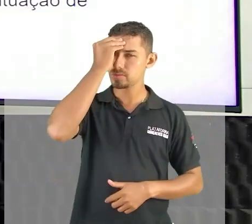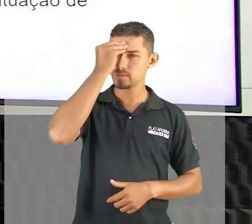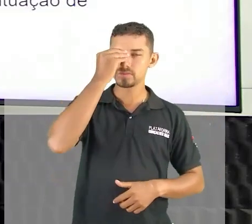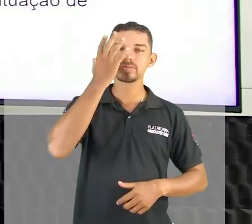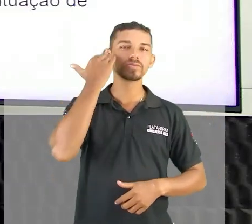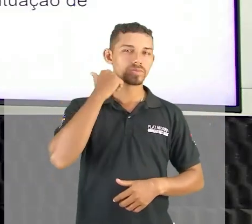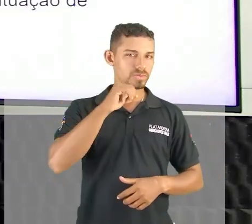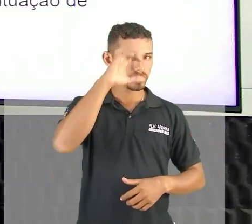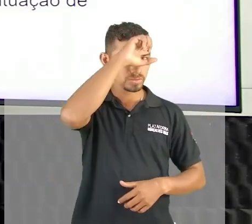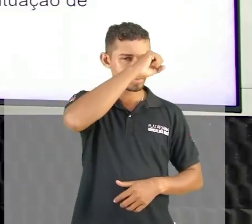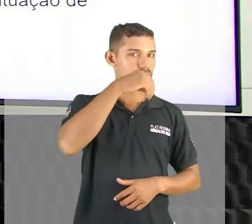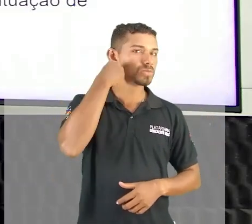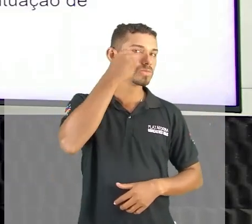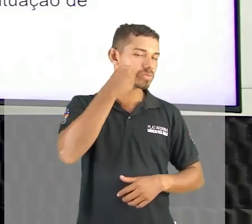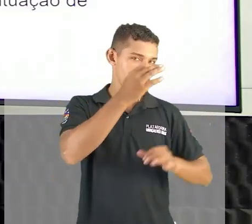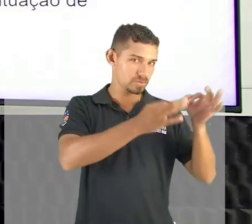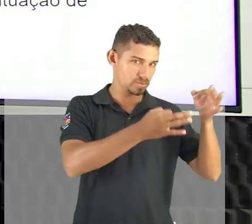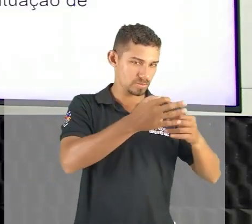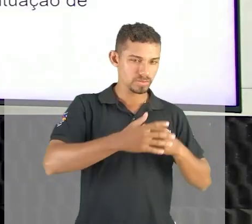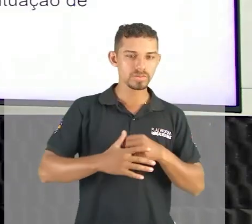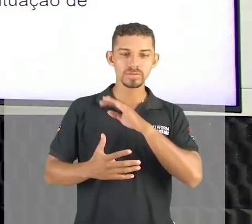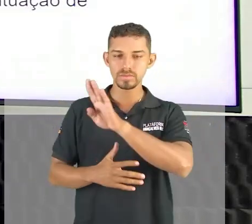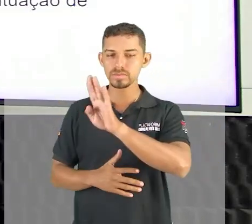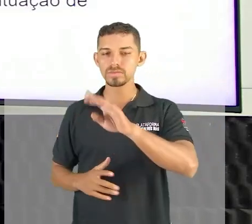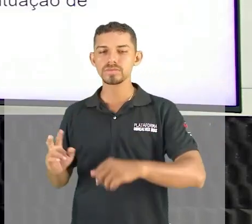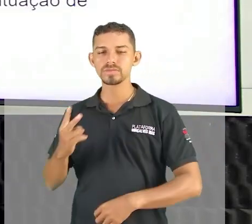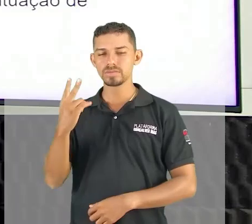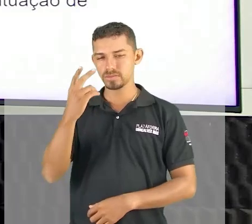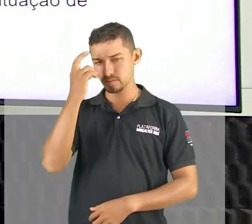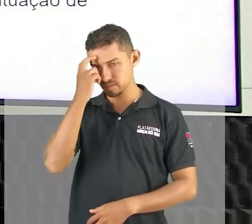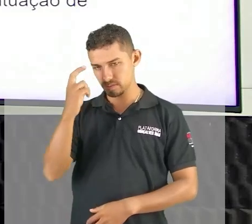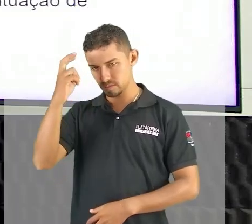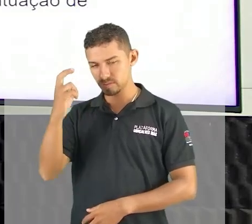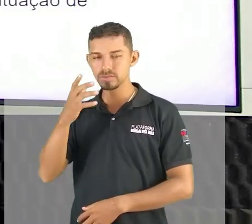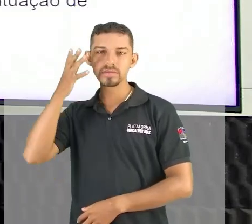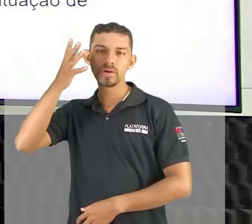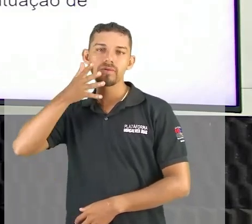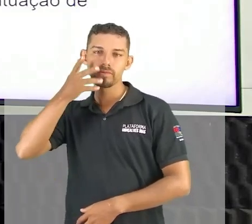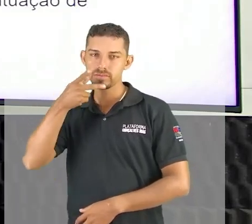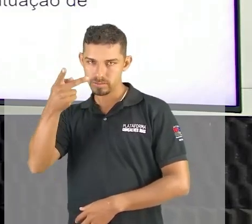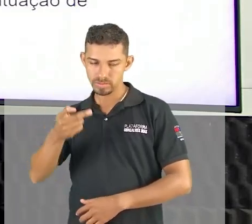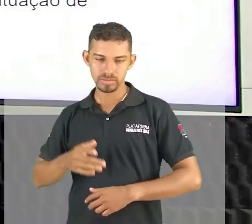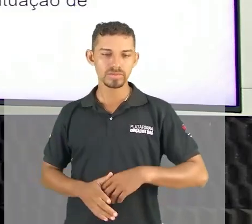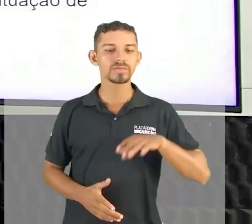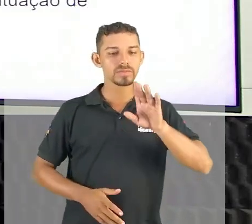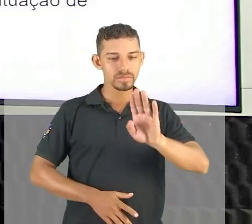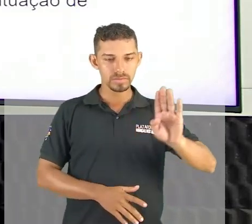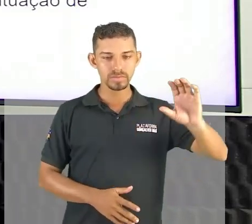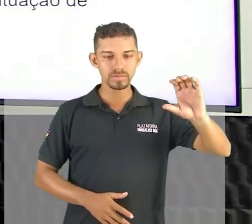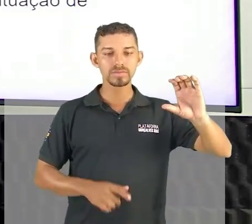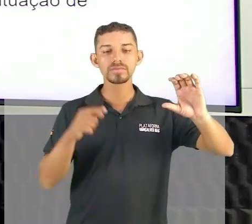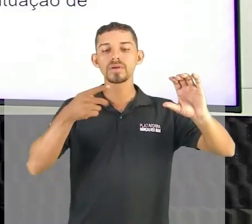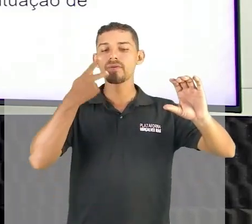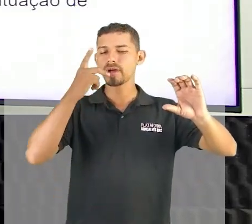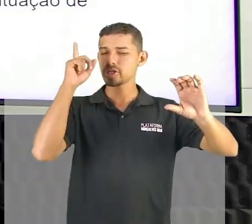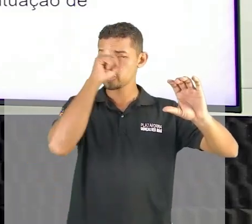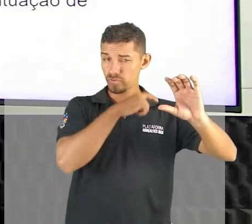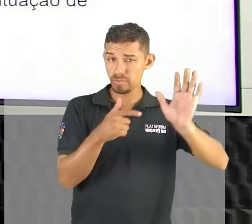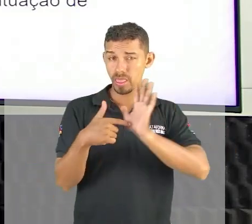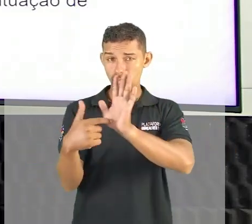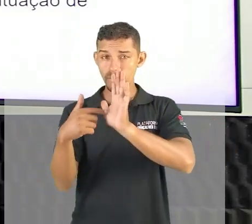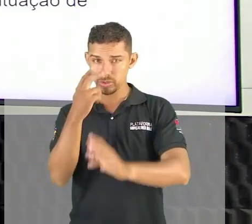jurídico letra B valorização da inteligência do falante letra C falar difícil para demonstrar a